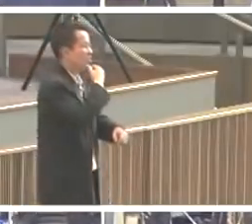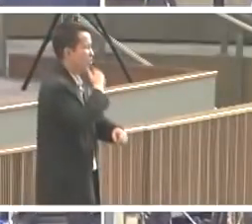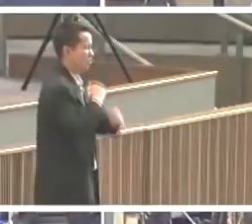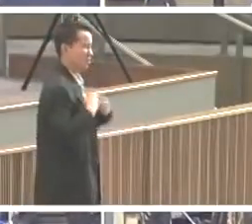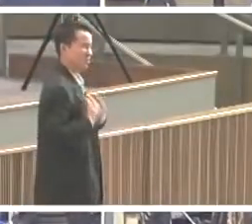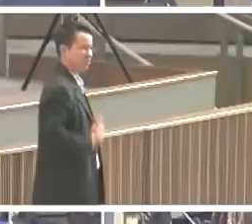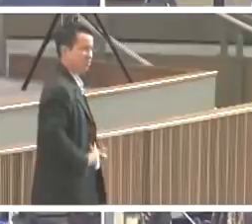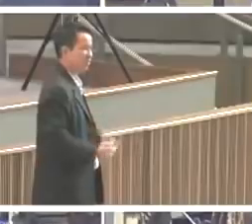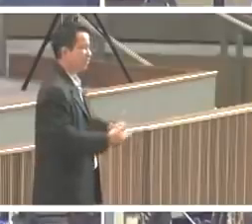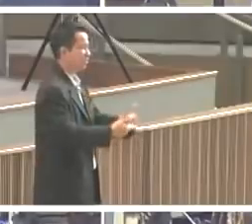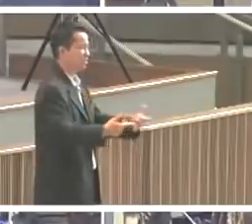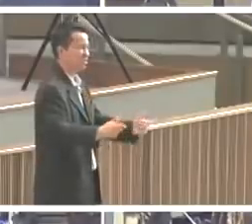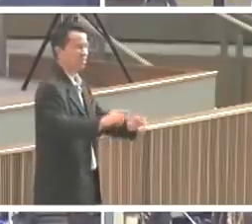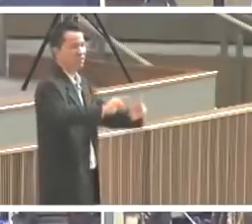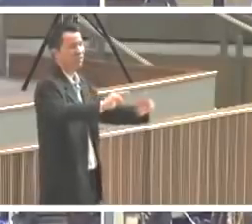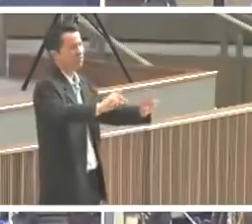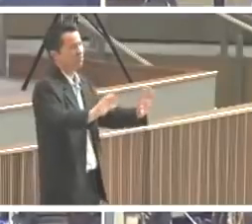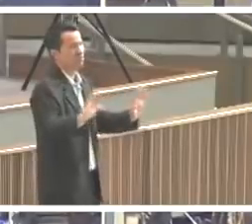vida.